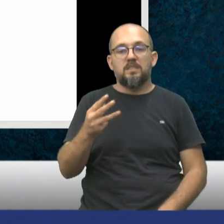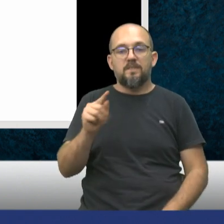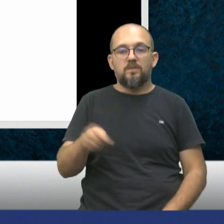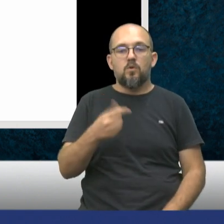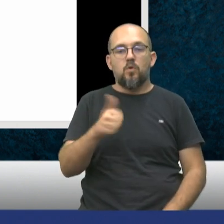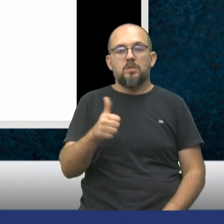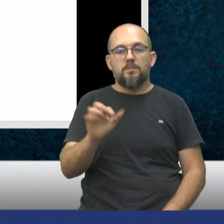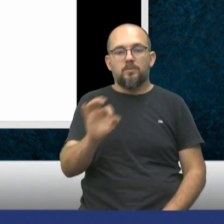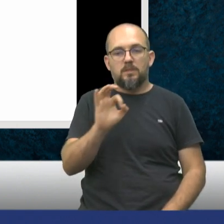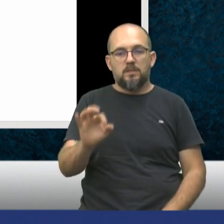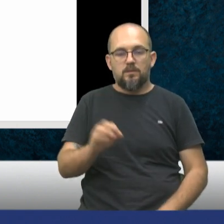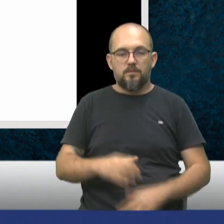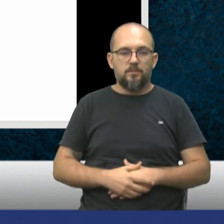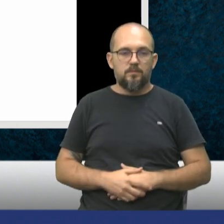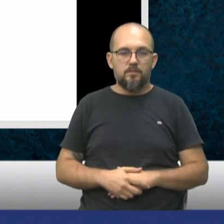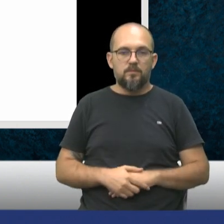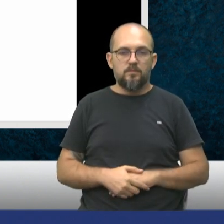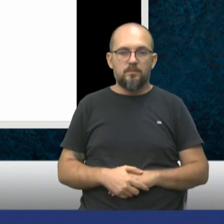73,11%.